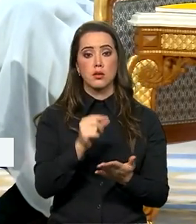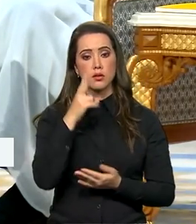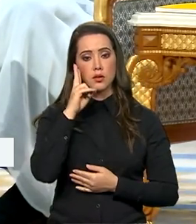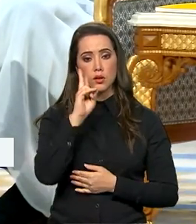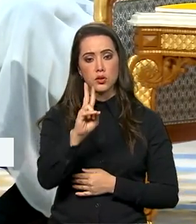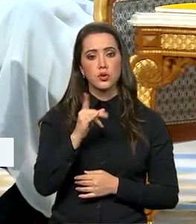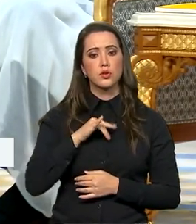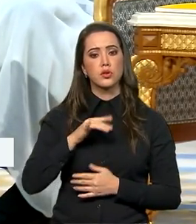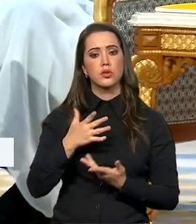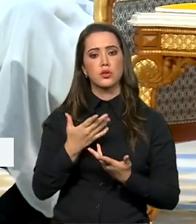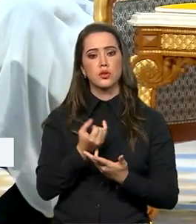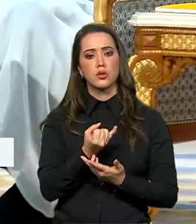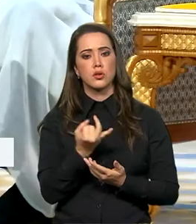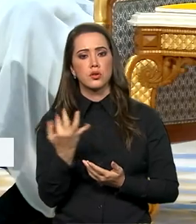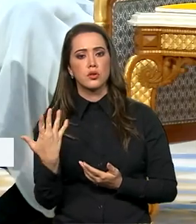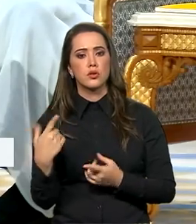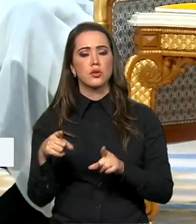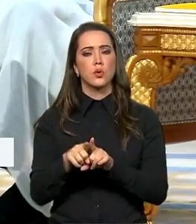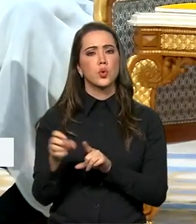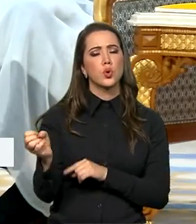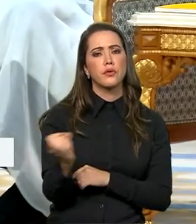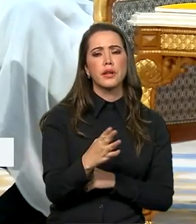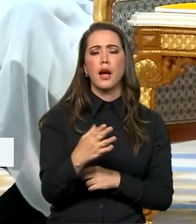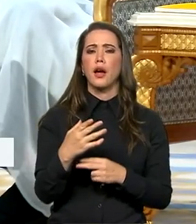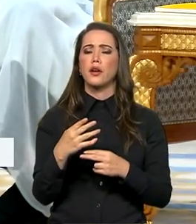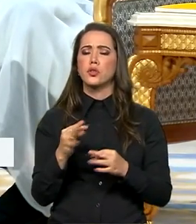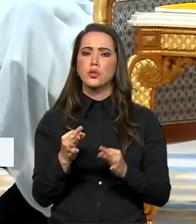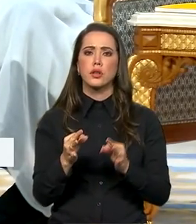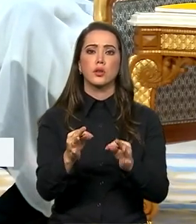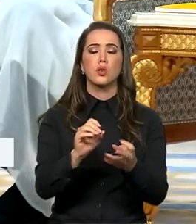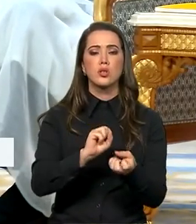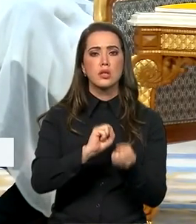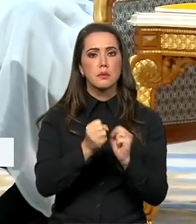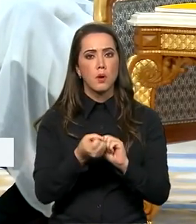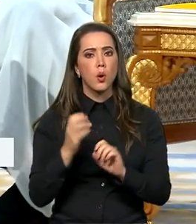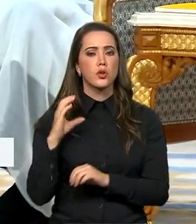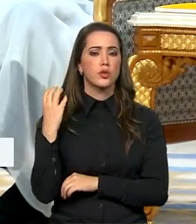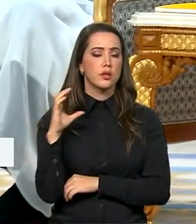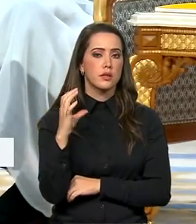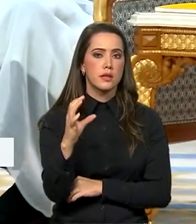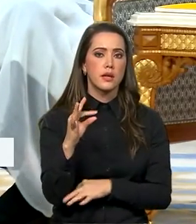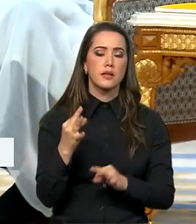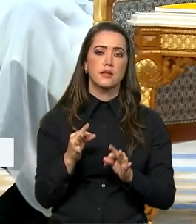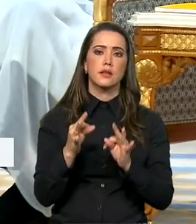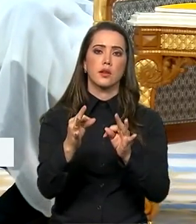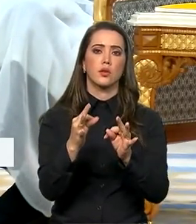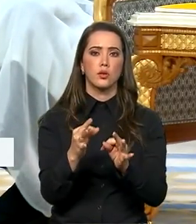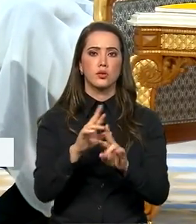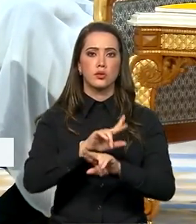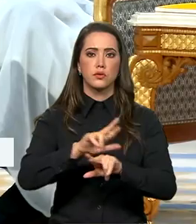aviação, defesa, inovação, esporte, ciência e tecnologia.